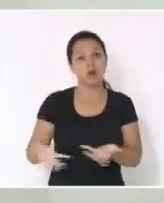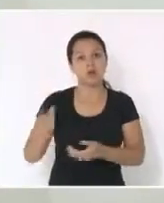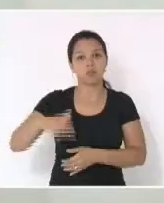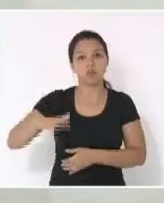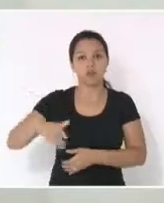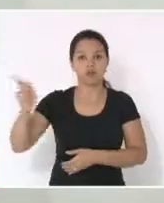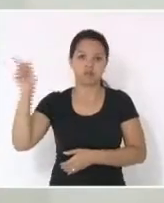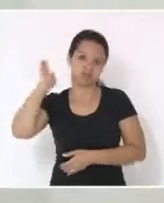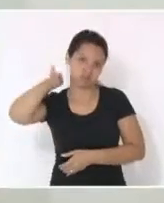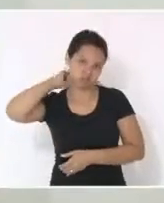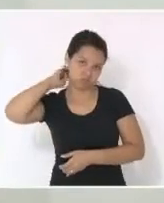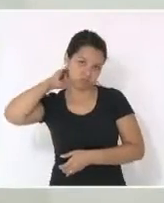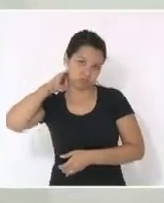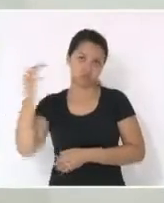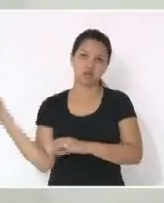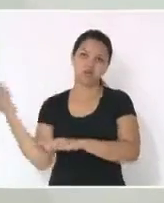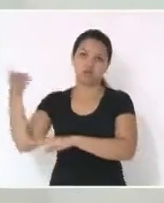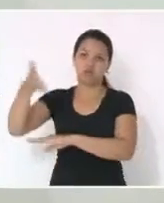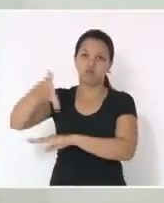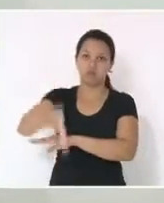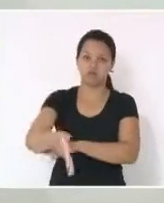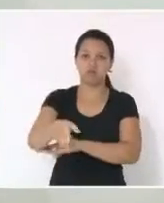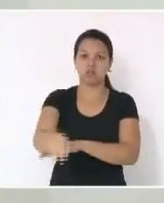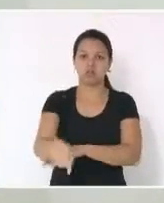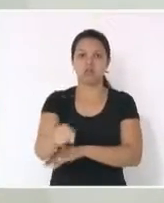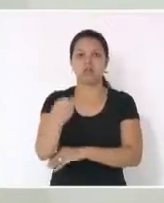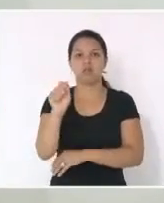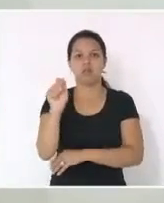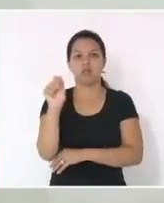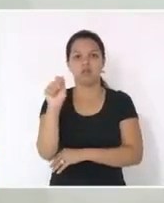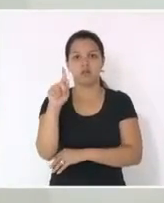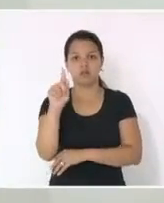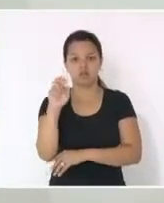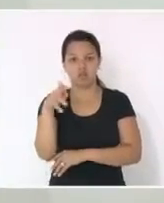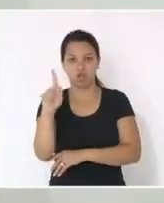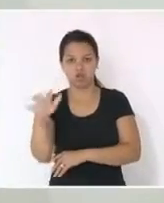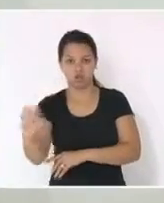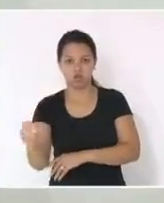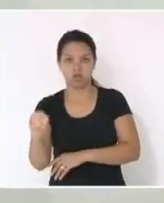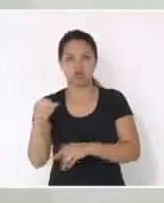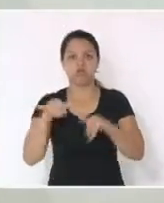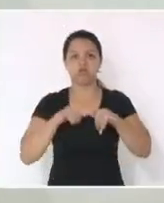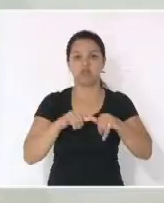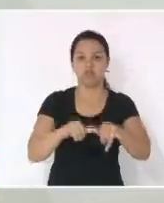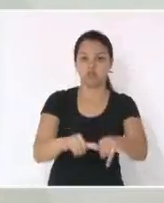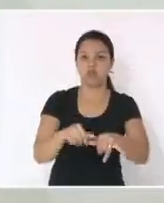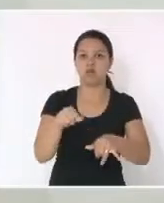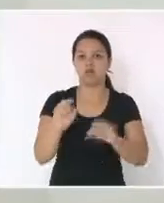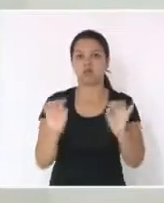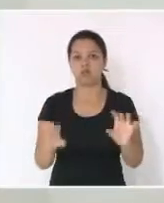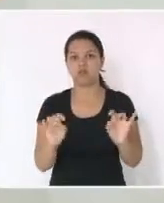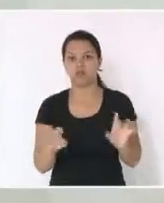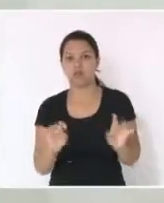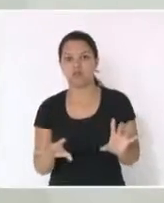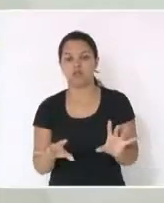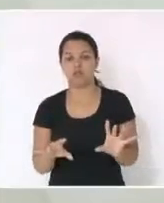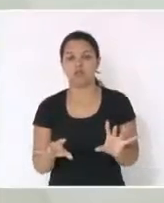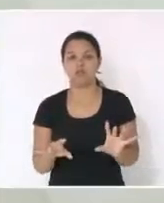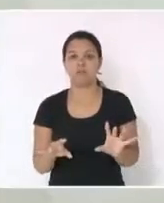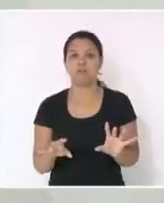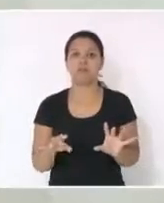vende aqui no angeloni vende nas grandes redes de supermercados do estado e aqui na no vale do